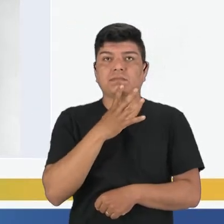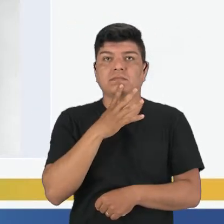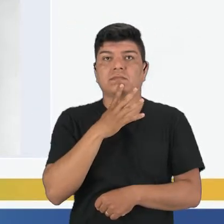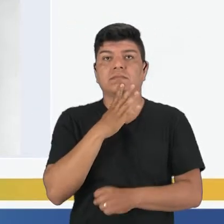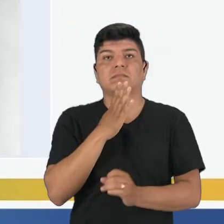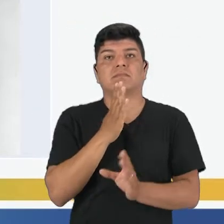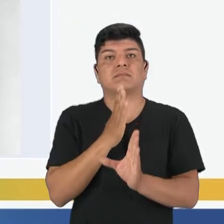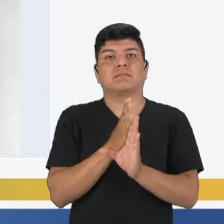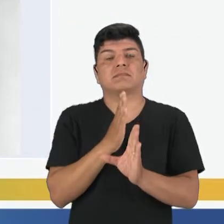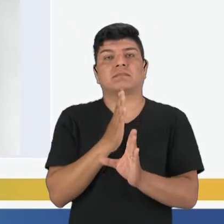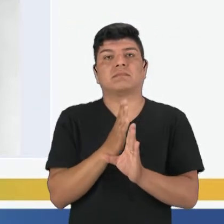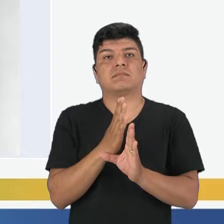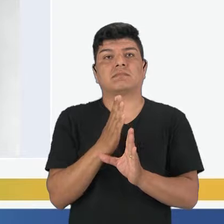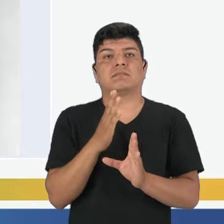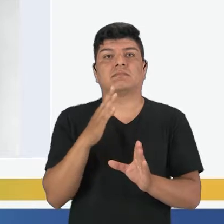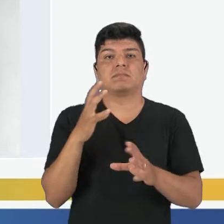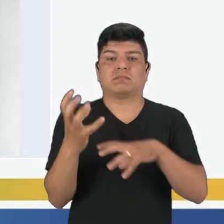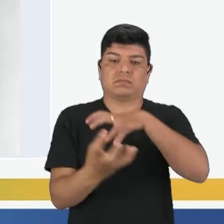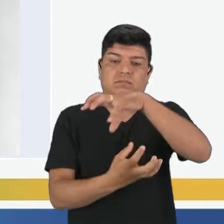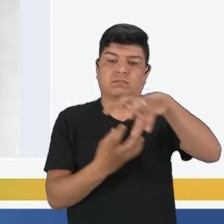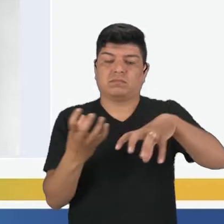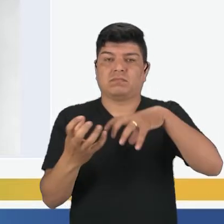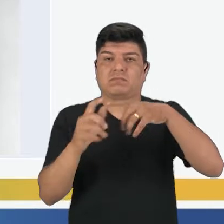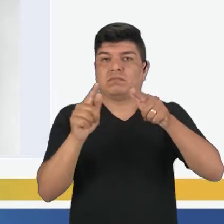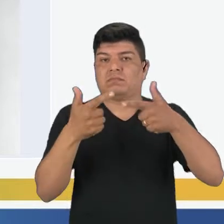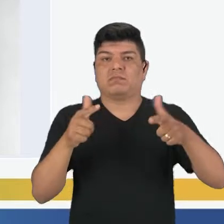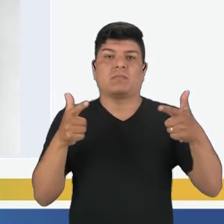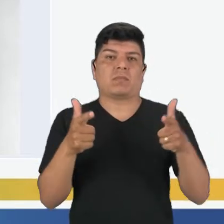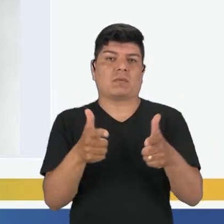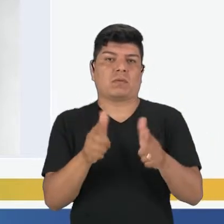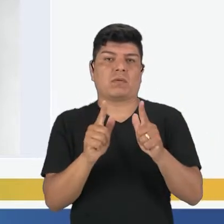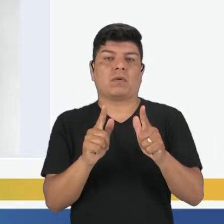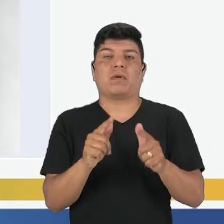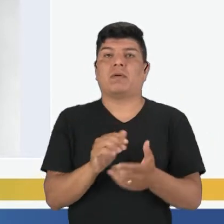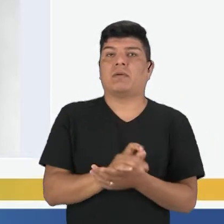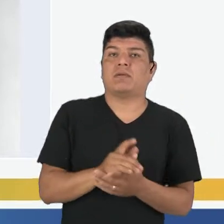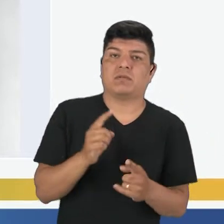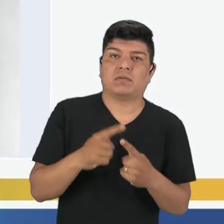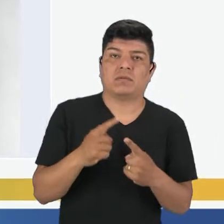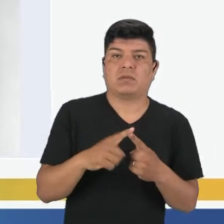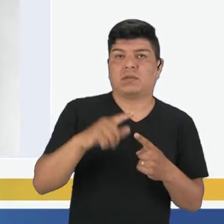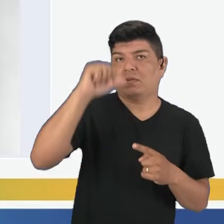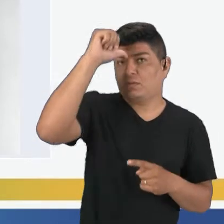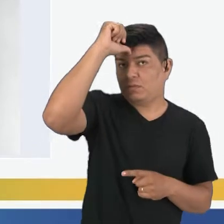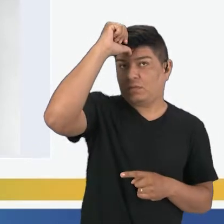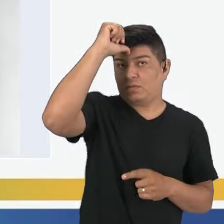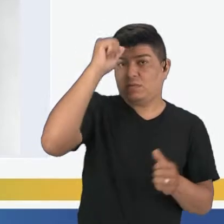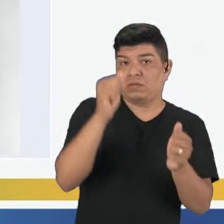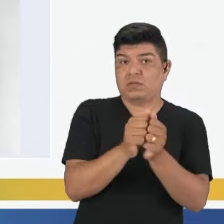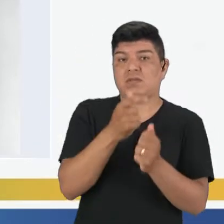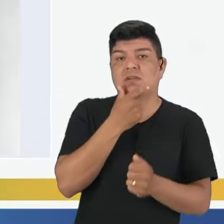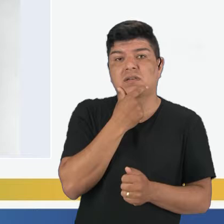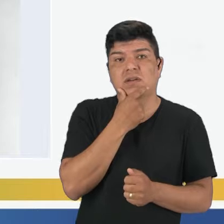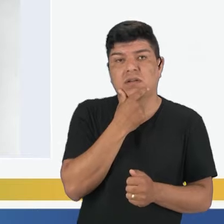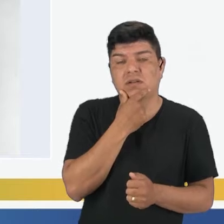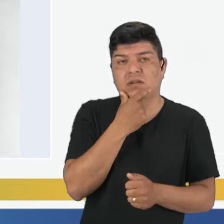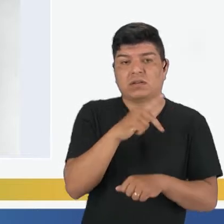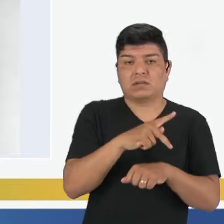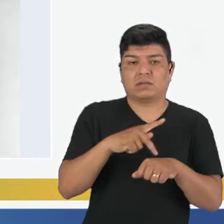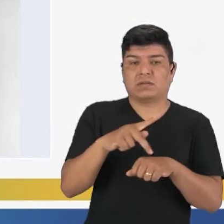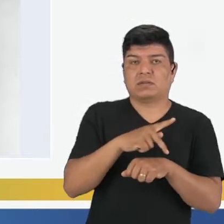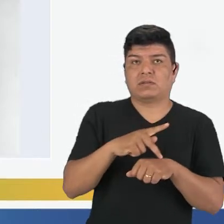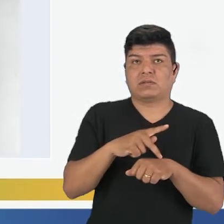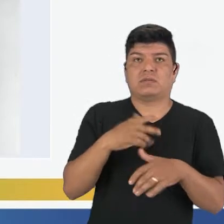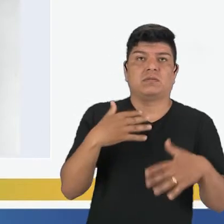ter promovido uma revolução sem armas, não é? A Índia era uma colônia da Inglaterra e a partir do movimento liderado